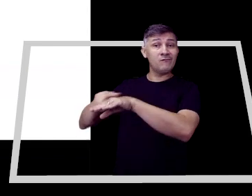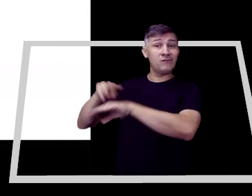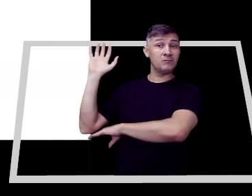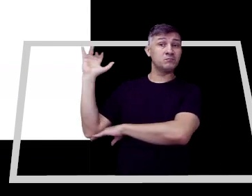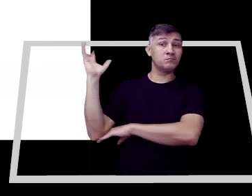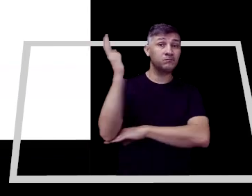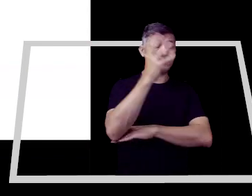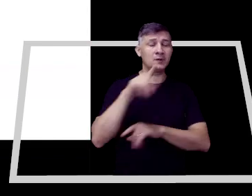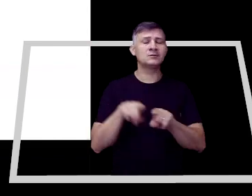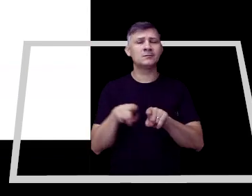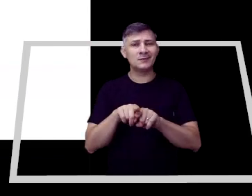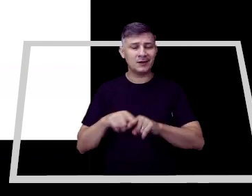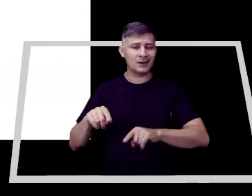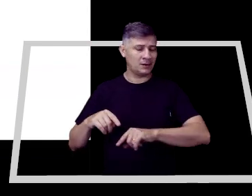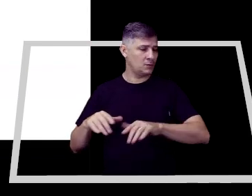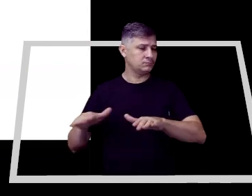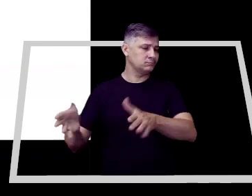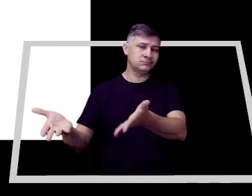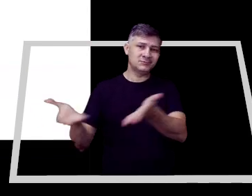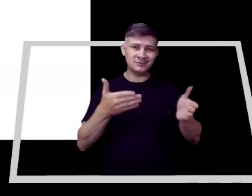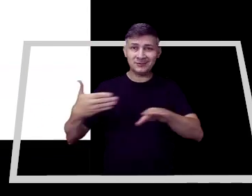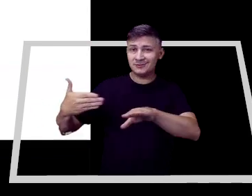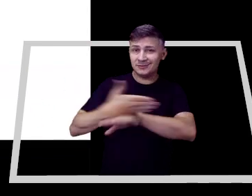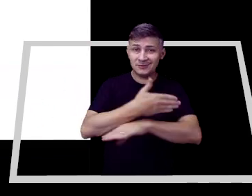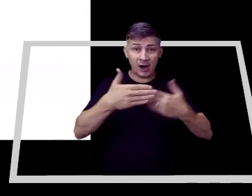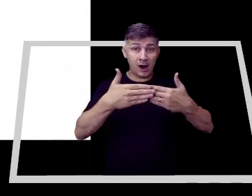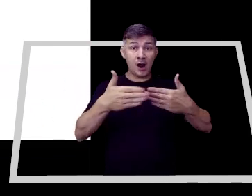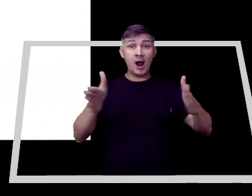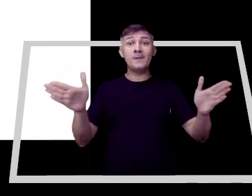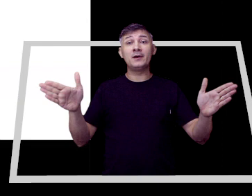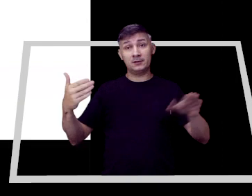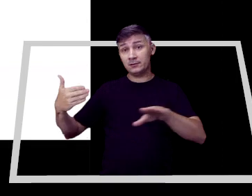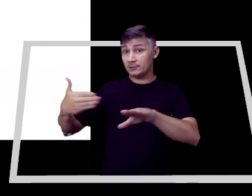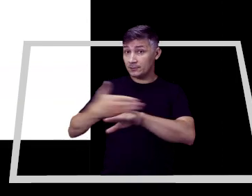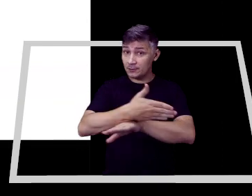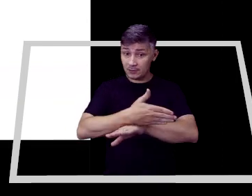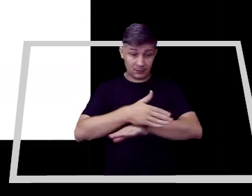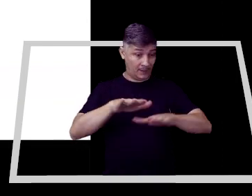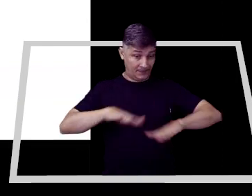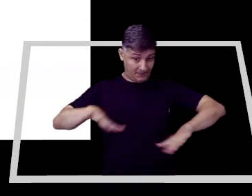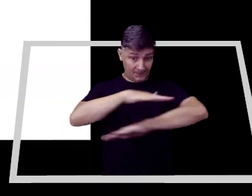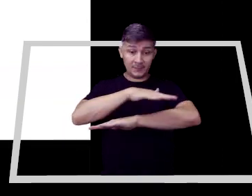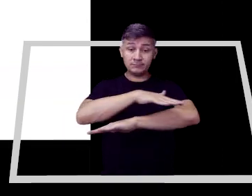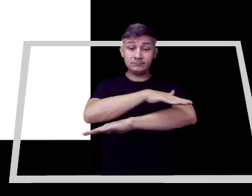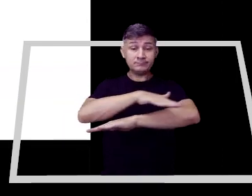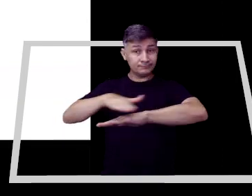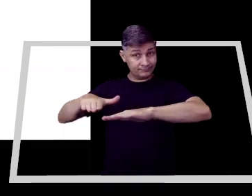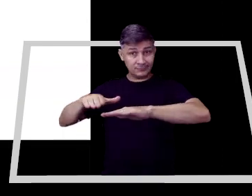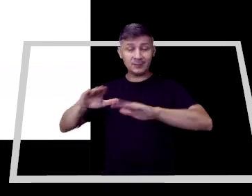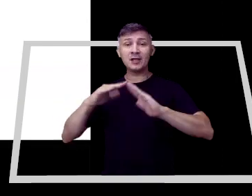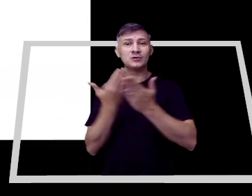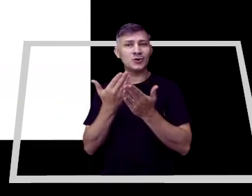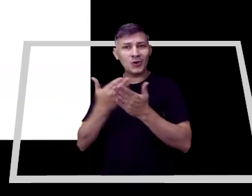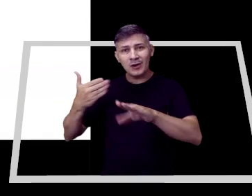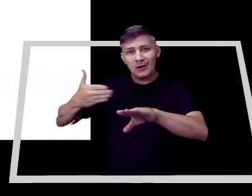da praça de acolhimento, que era aberta, então, ao ingressar na praça de acolhimento, a escola já era